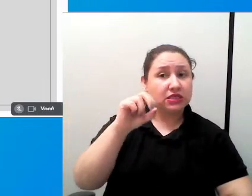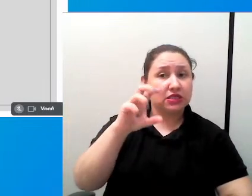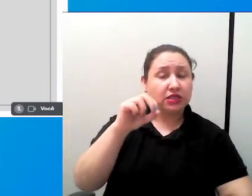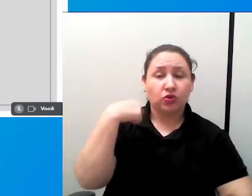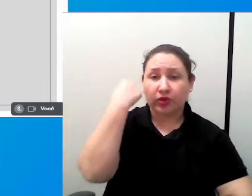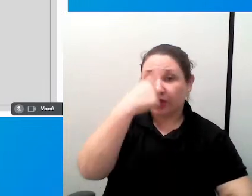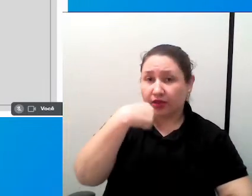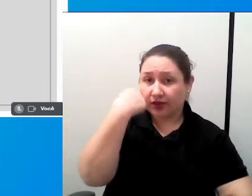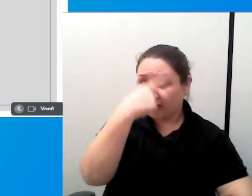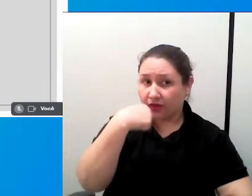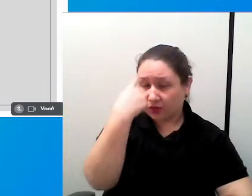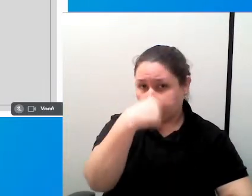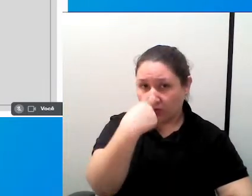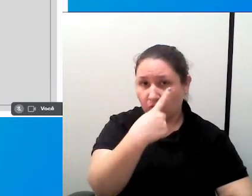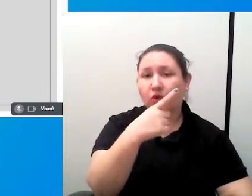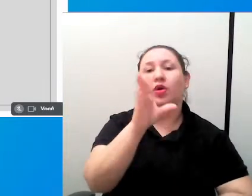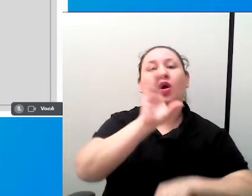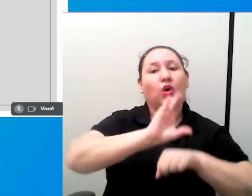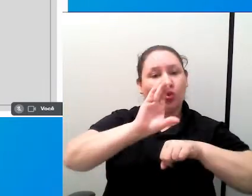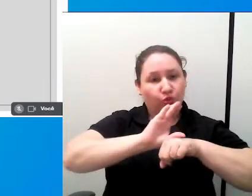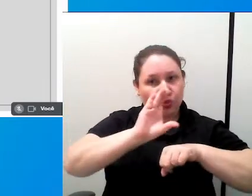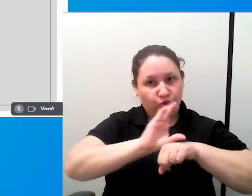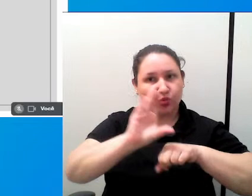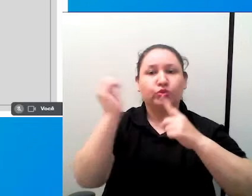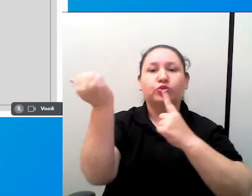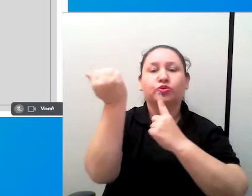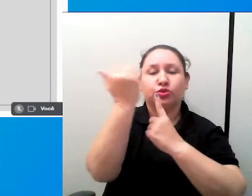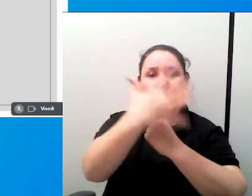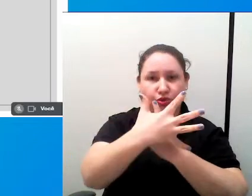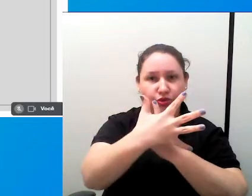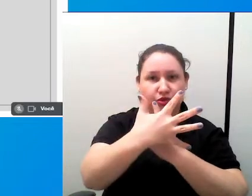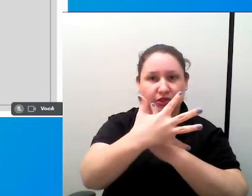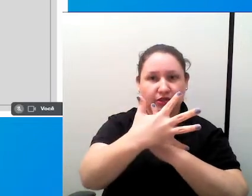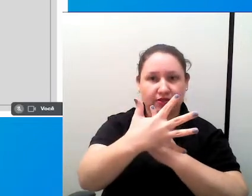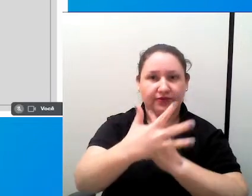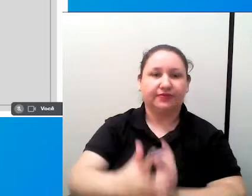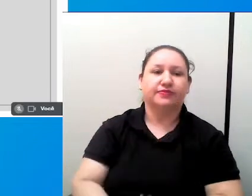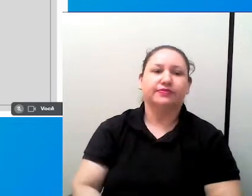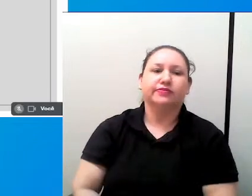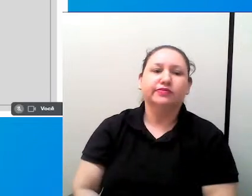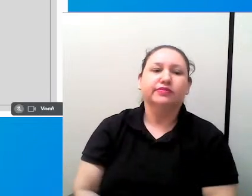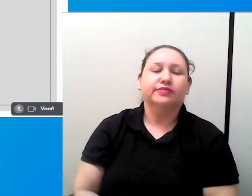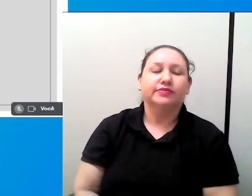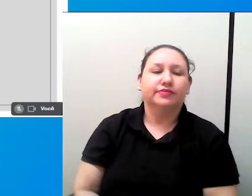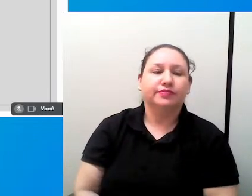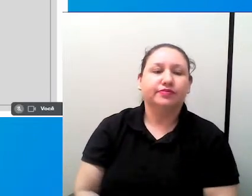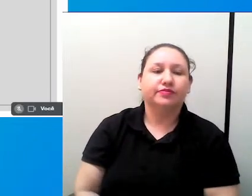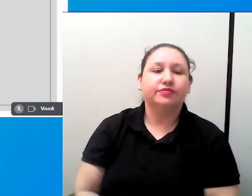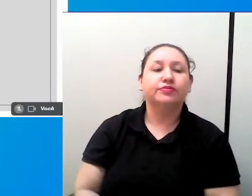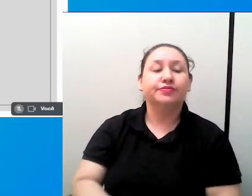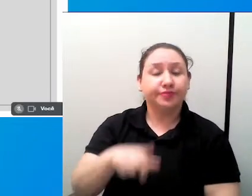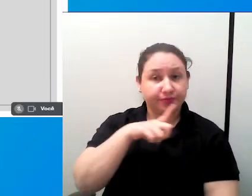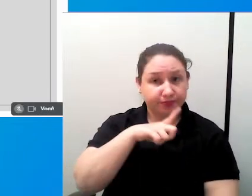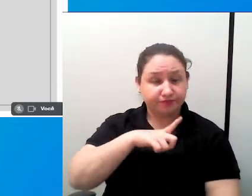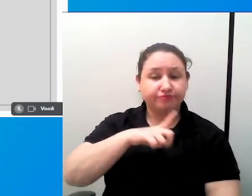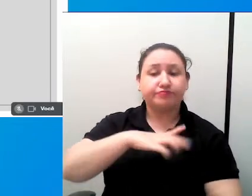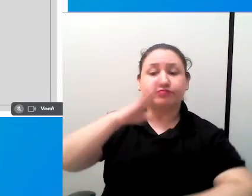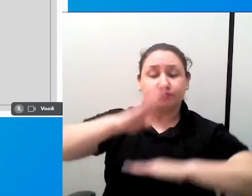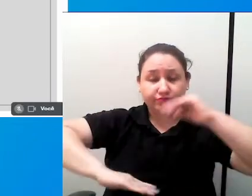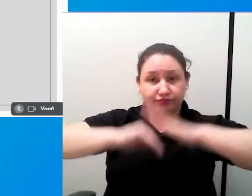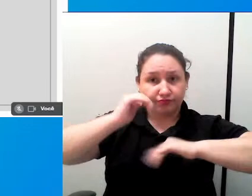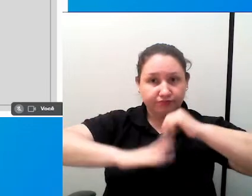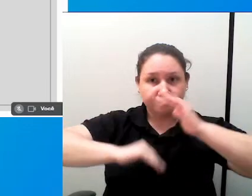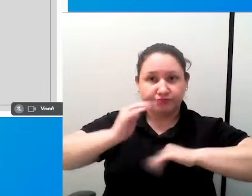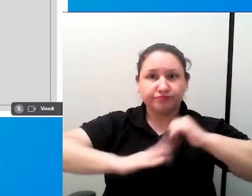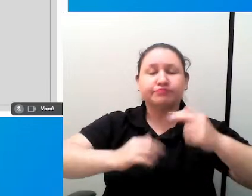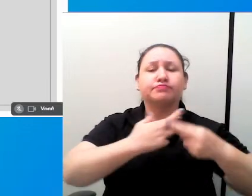para essa atividade de extensão, né, como unidade específica. Então, tem a professora, que é responsável pela